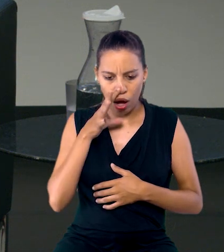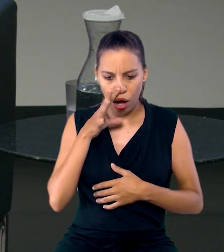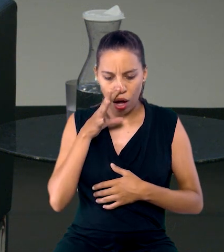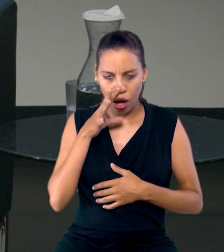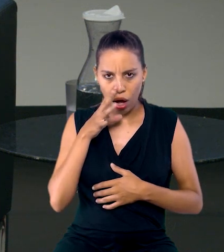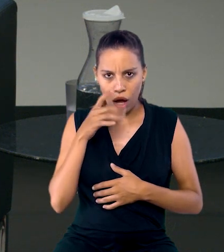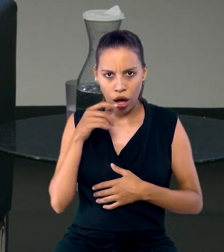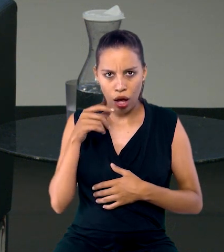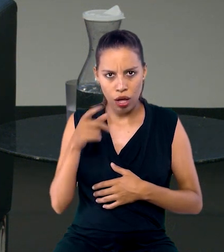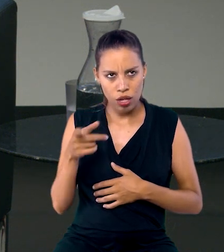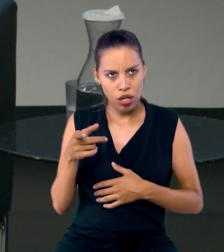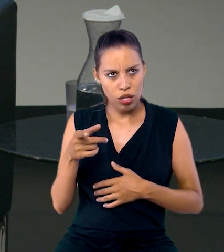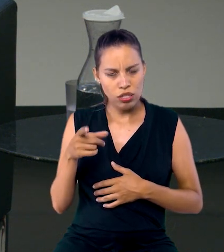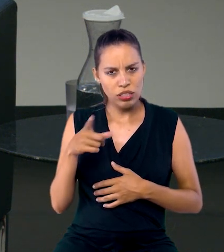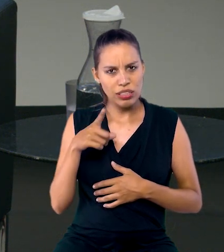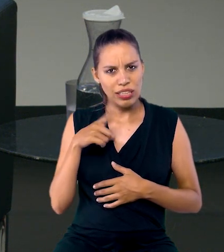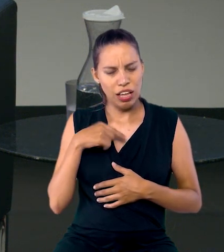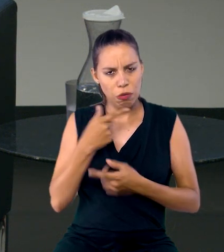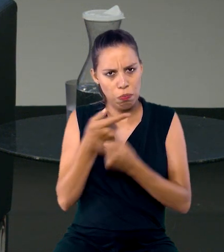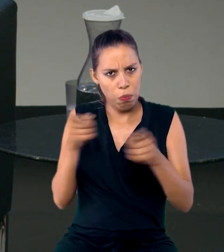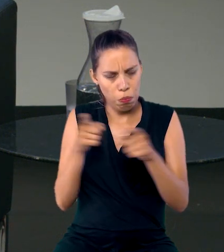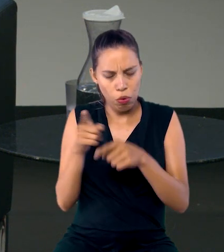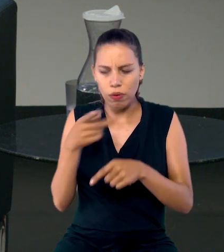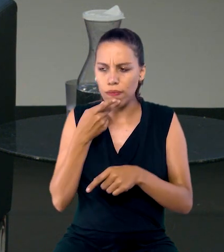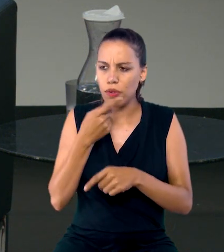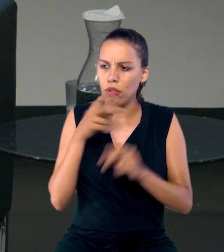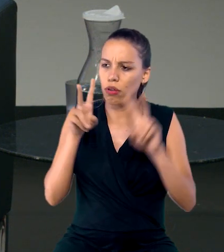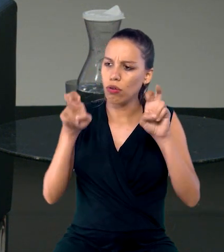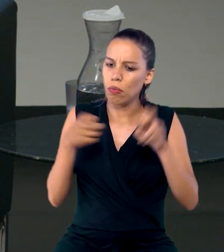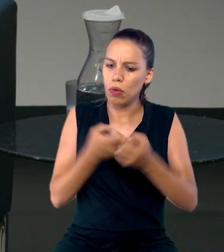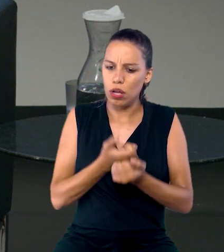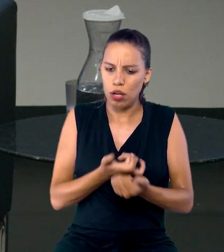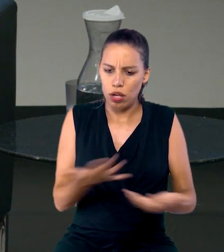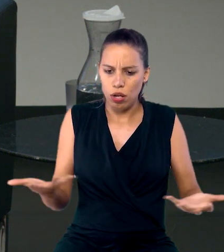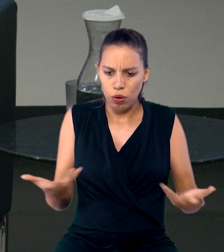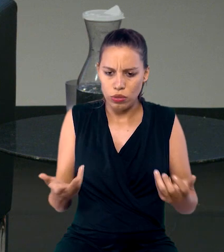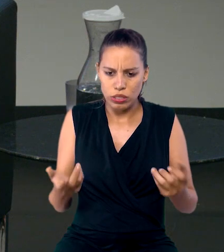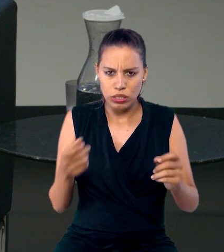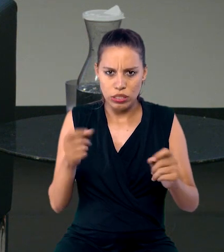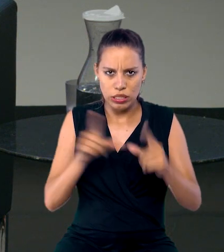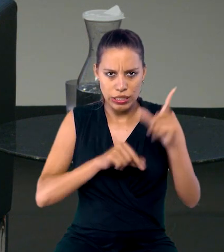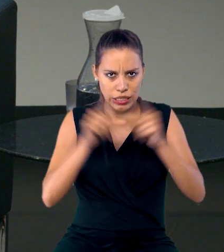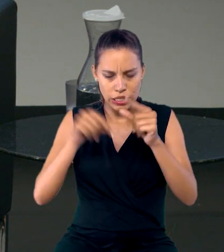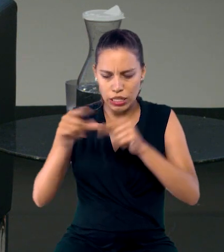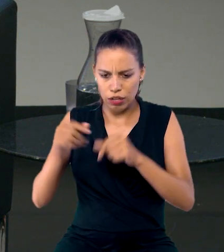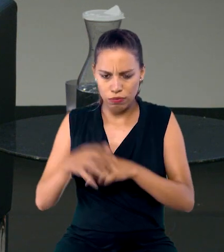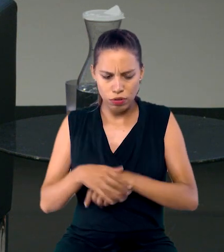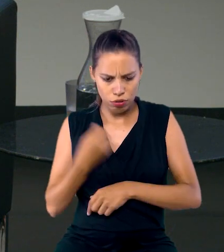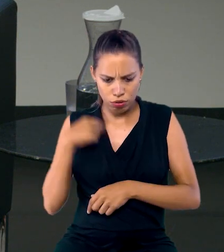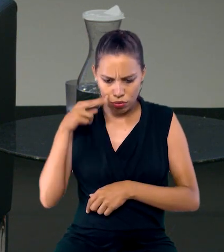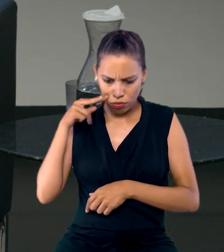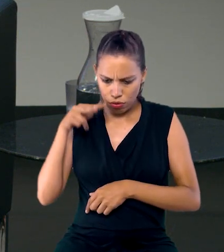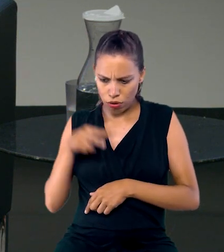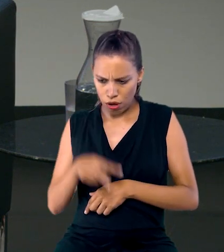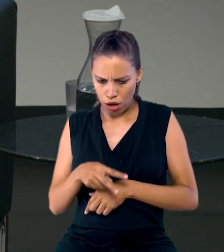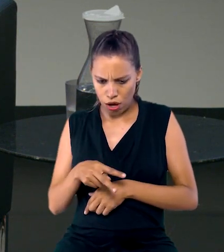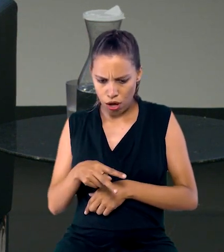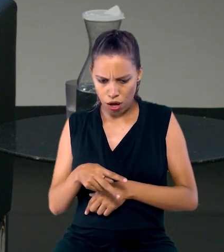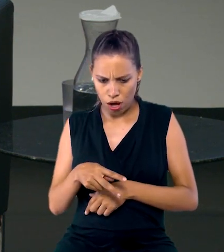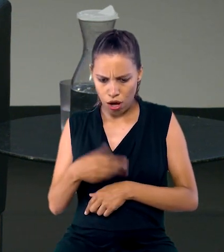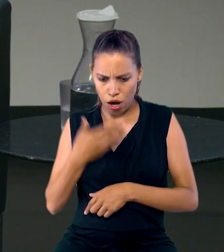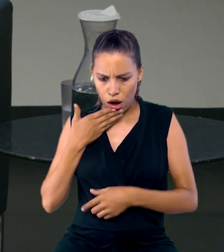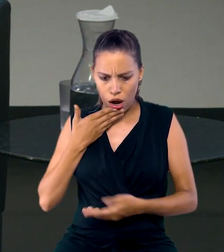de estrelas. Ali era um chão de estrelas, sabe? Ali era um chão de estrelas. Foi uma das coisas